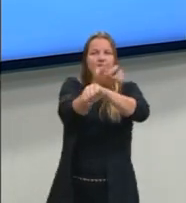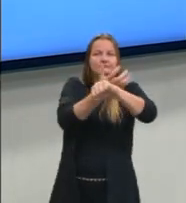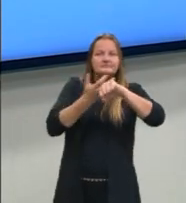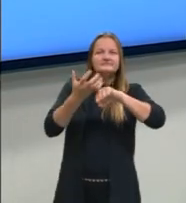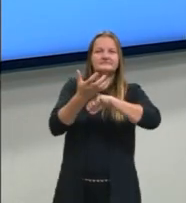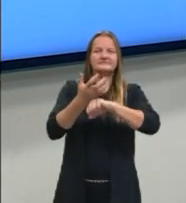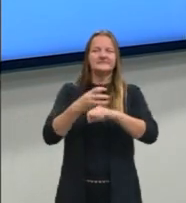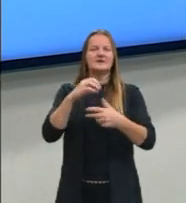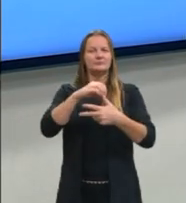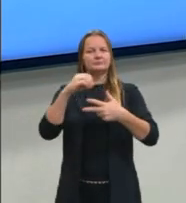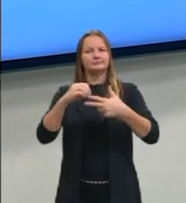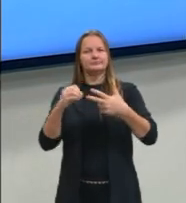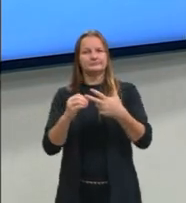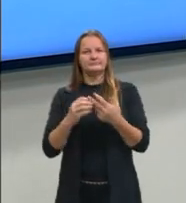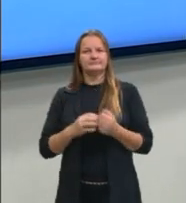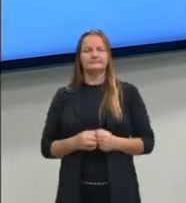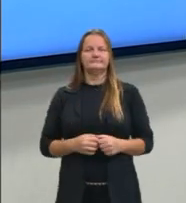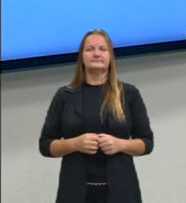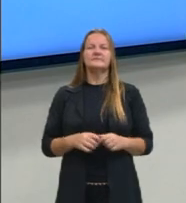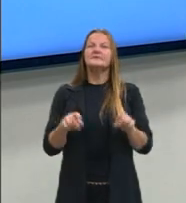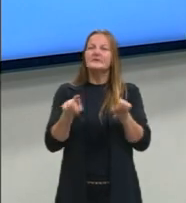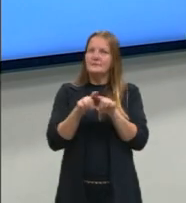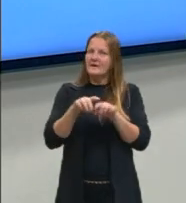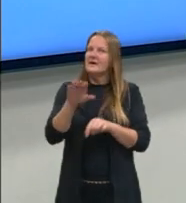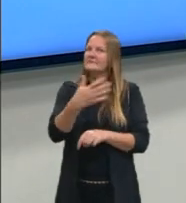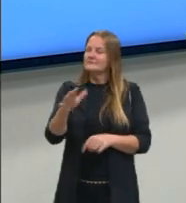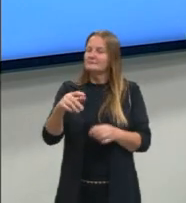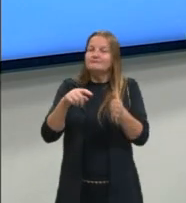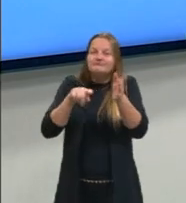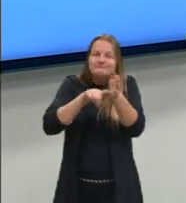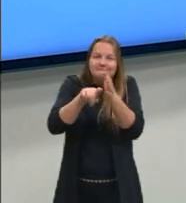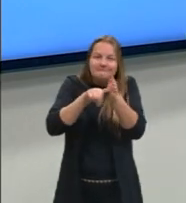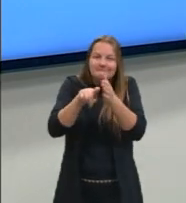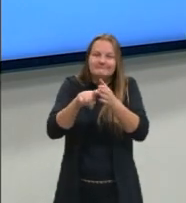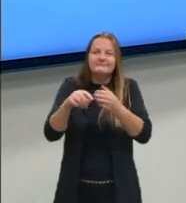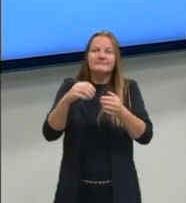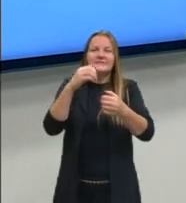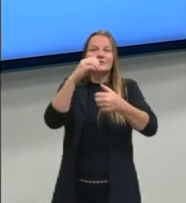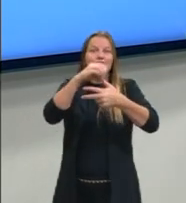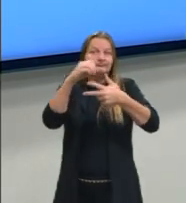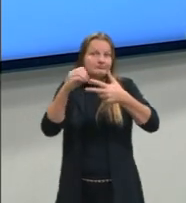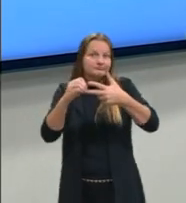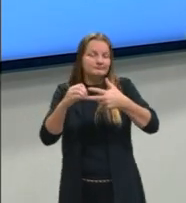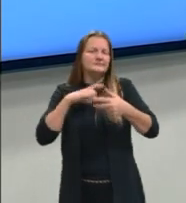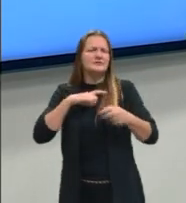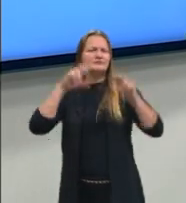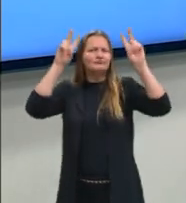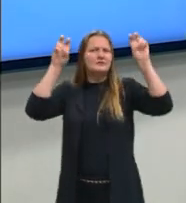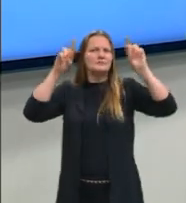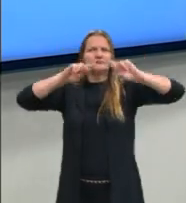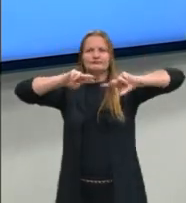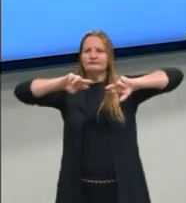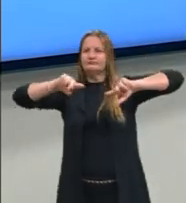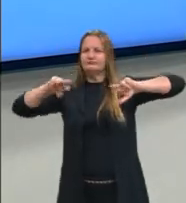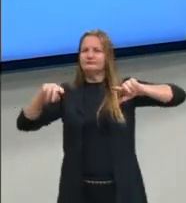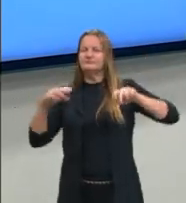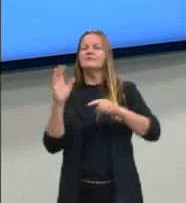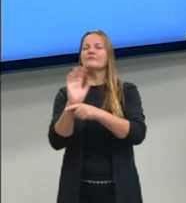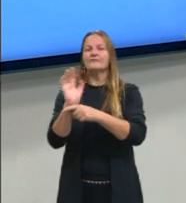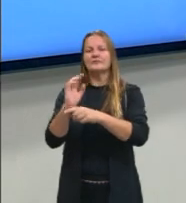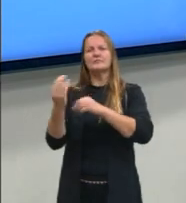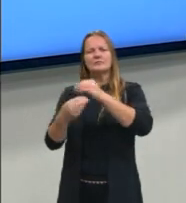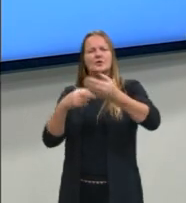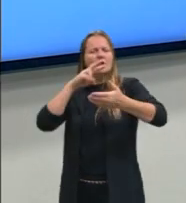como já ocorreu em edições passadas vai entrar questões que irão abordar temas diversos para você assistir um filme